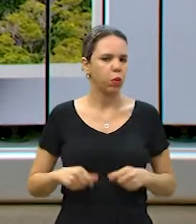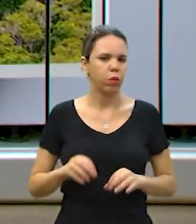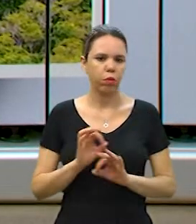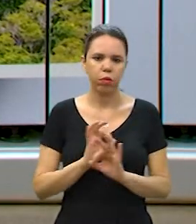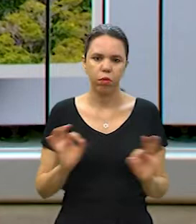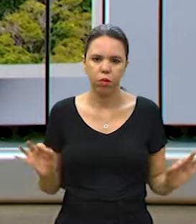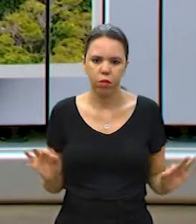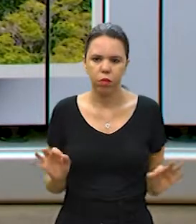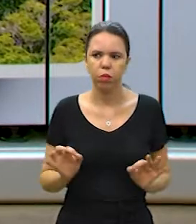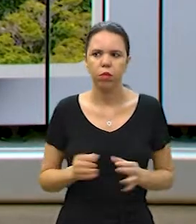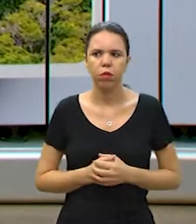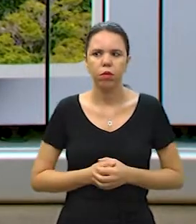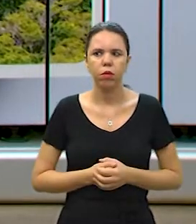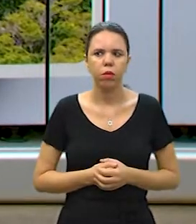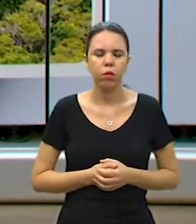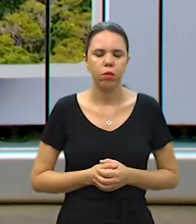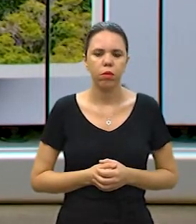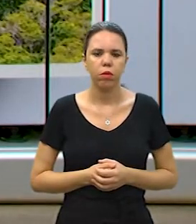sanitárias,